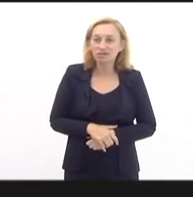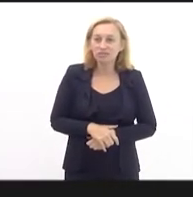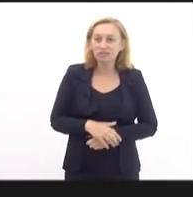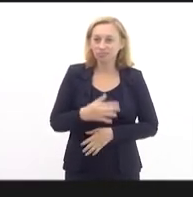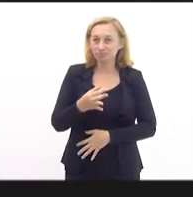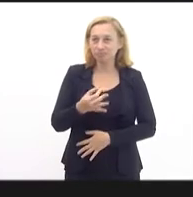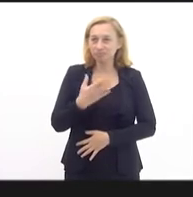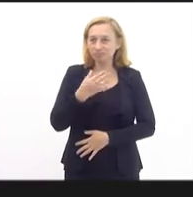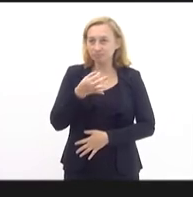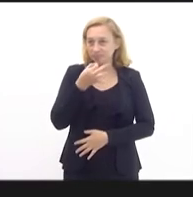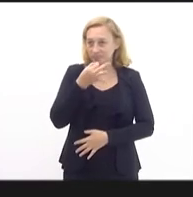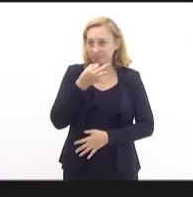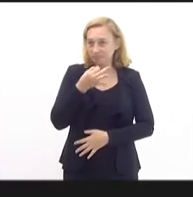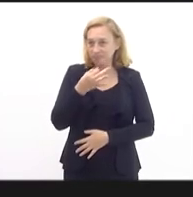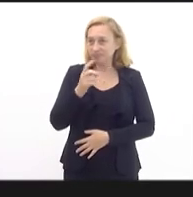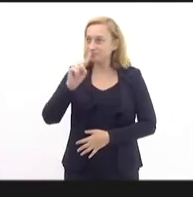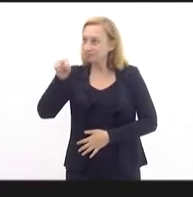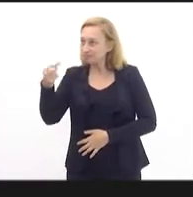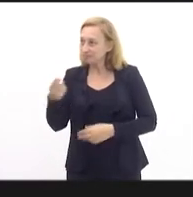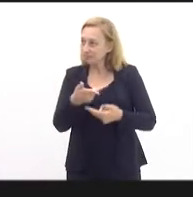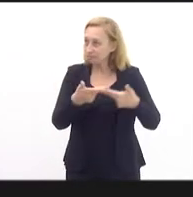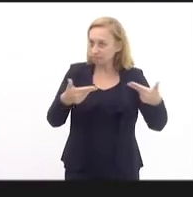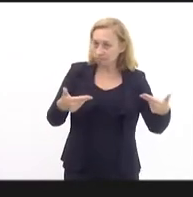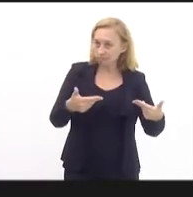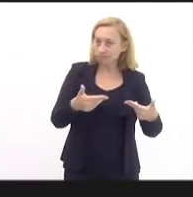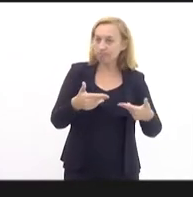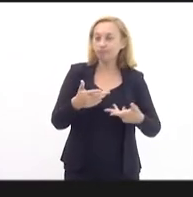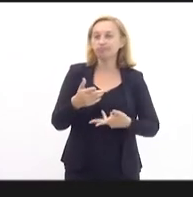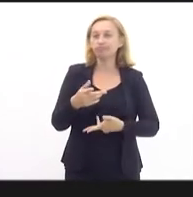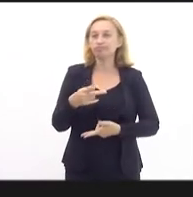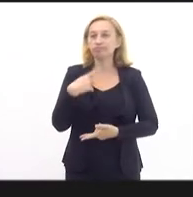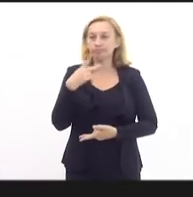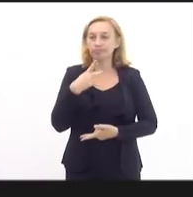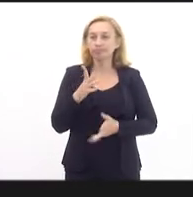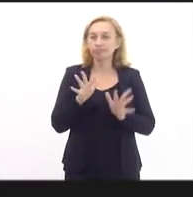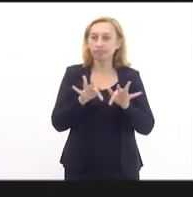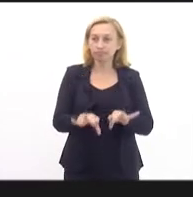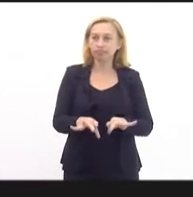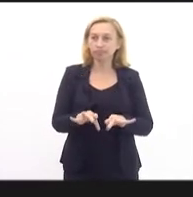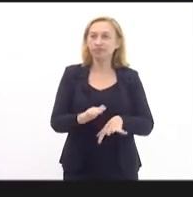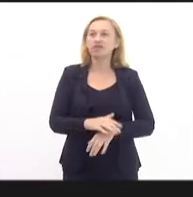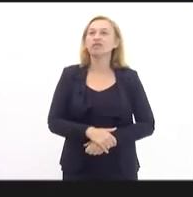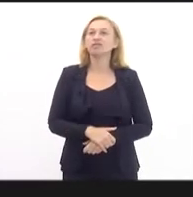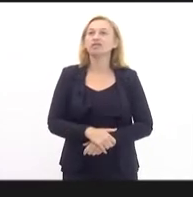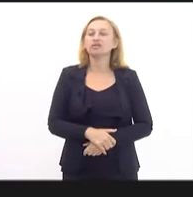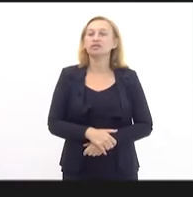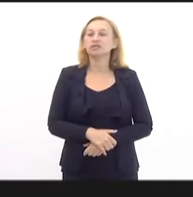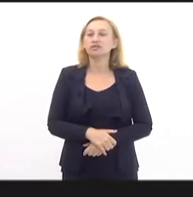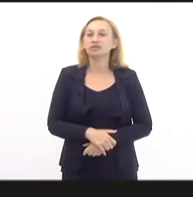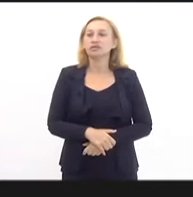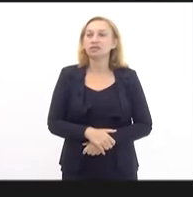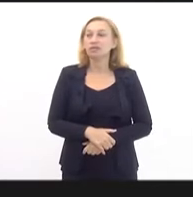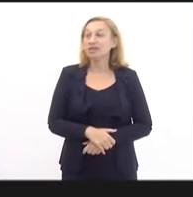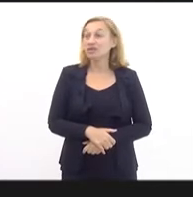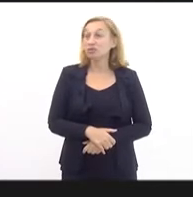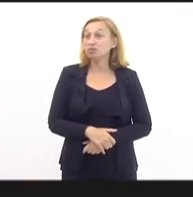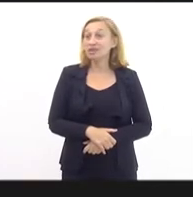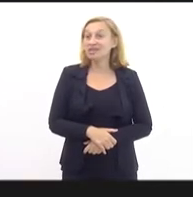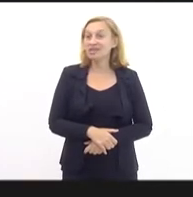sugerindo, entre outras coisas, que nós vamos sugerir até o final da CPI,